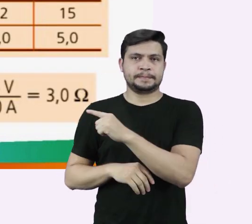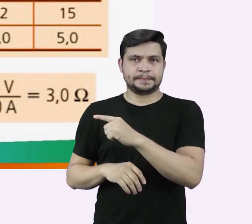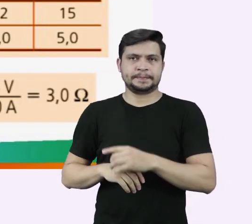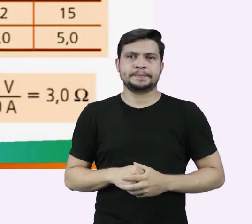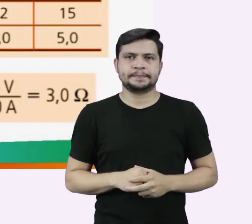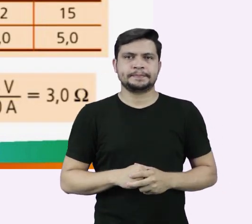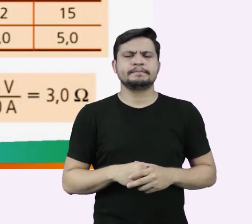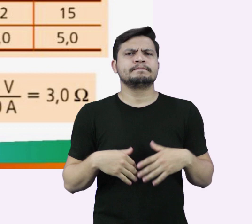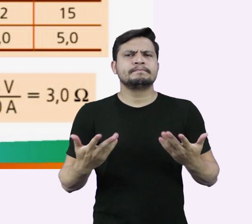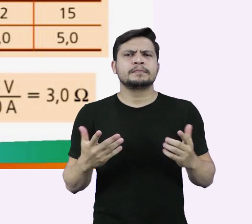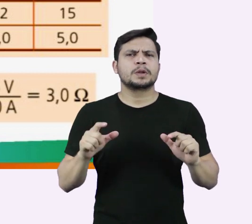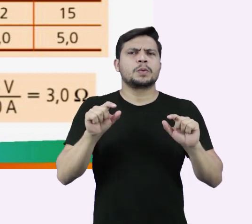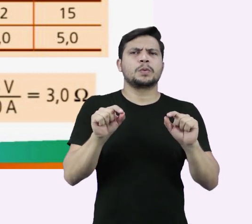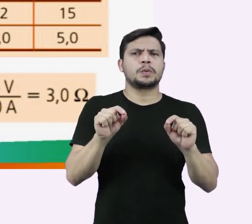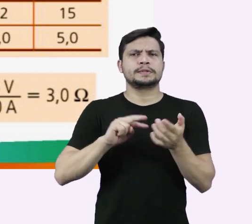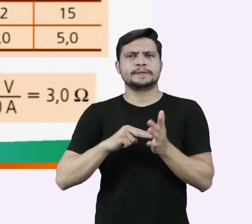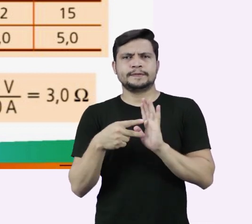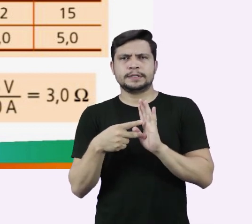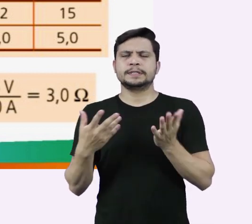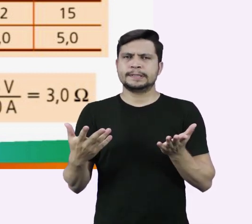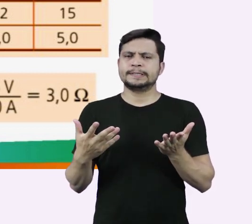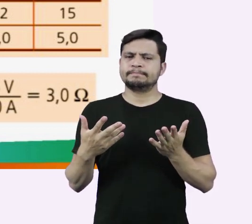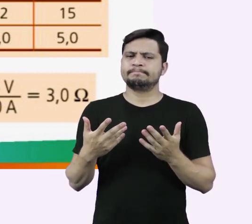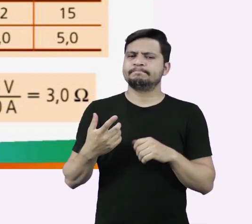Bom, e o que seria então resistência elétrica?